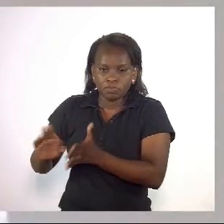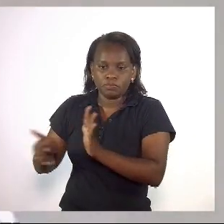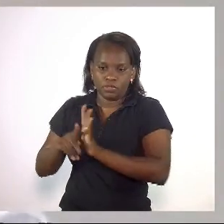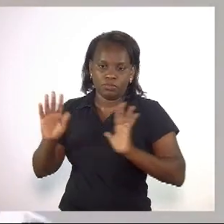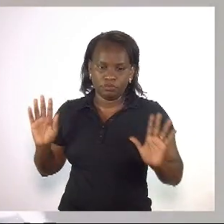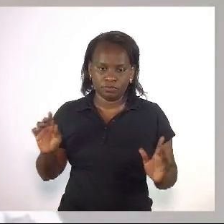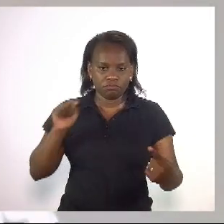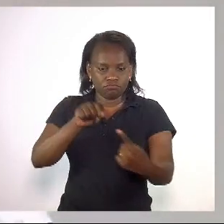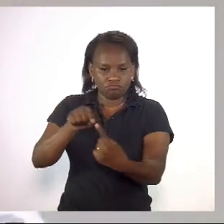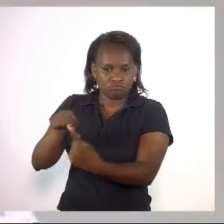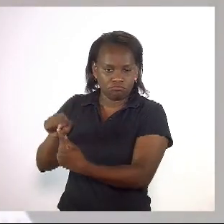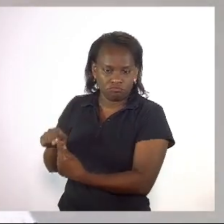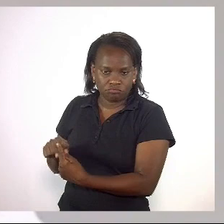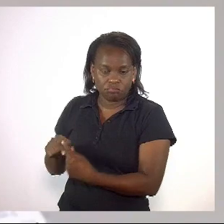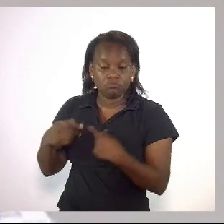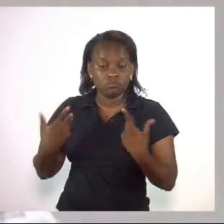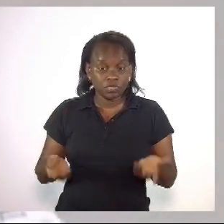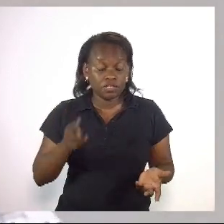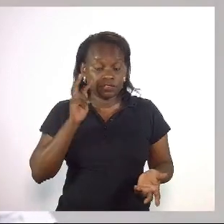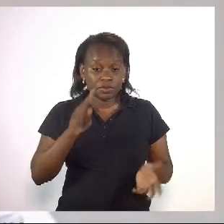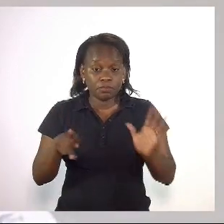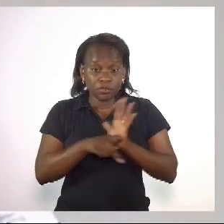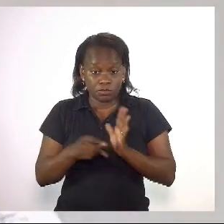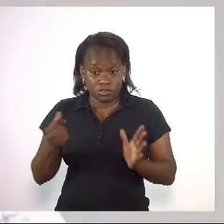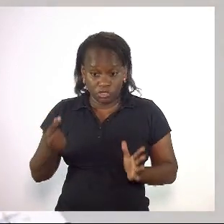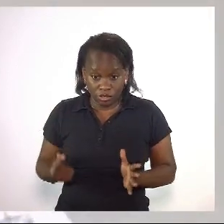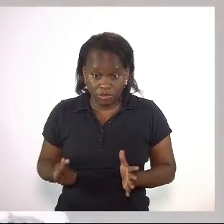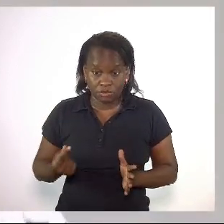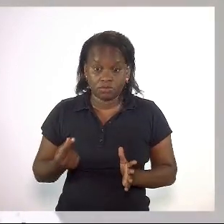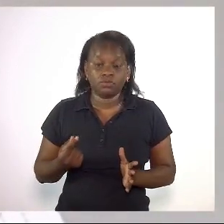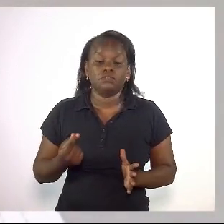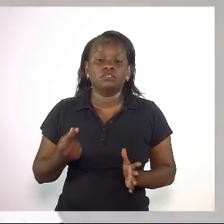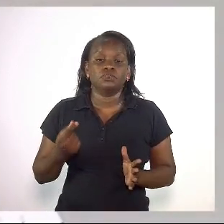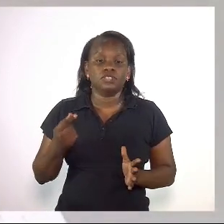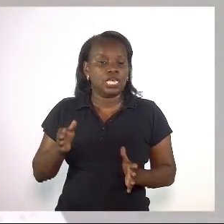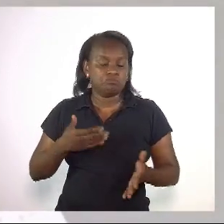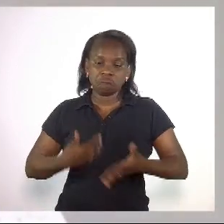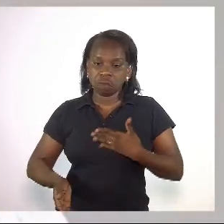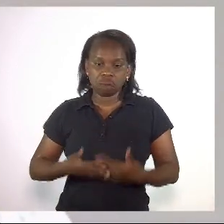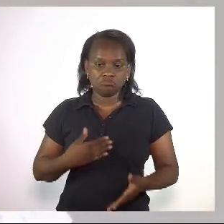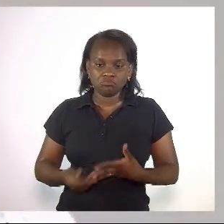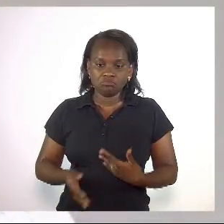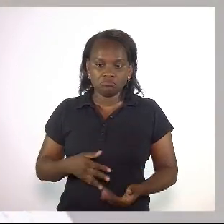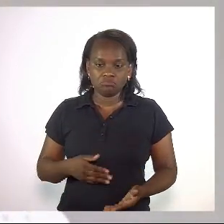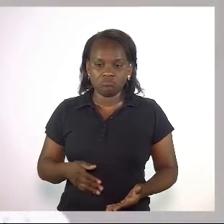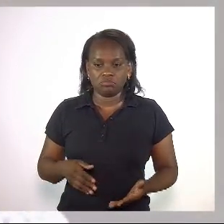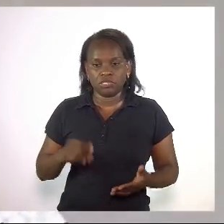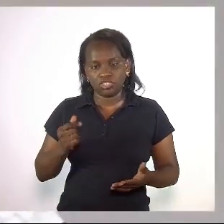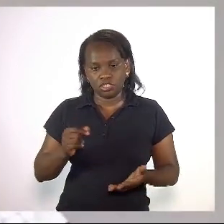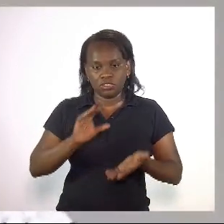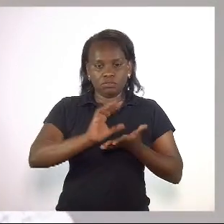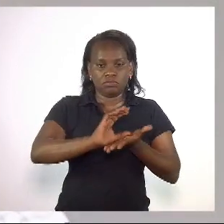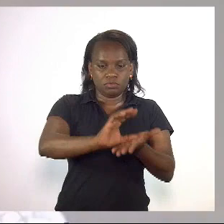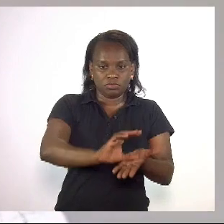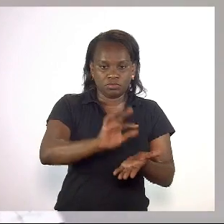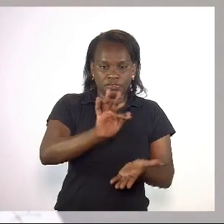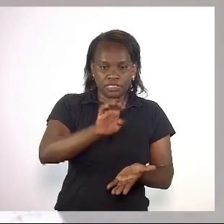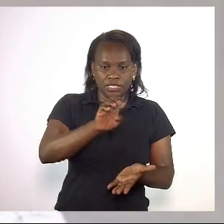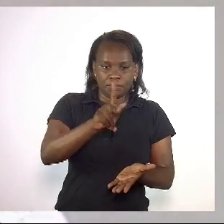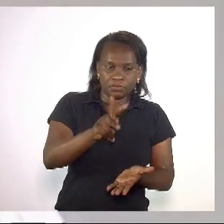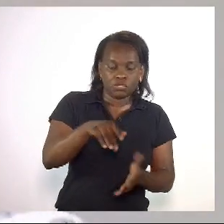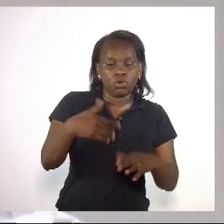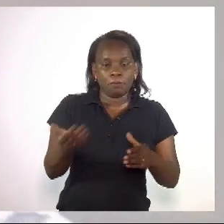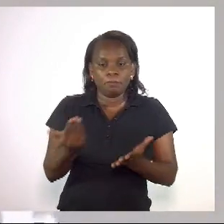FECP. Observe que, do ponto de vista financeiro, é indiferente eu colocar o FECP na base do